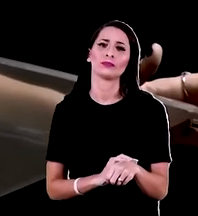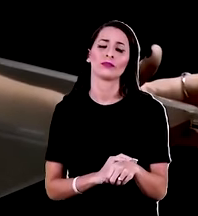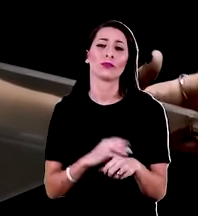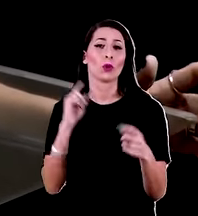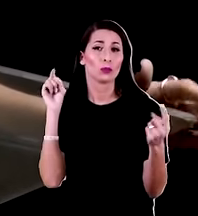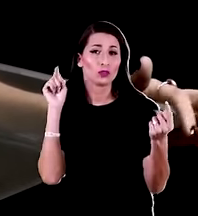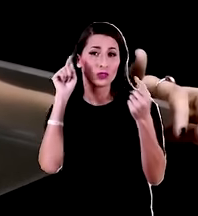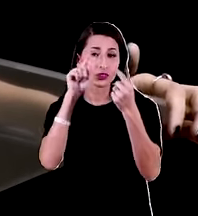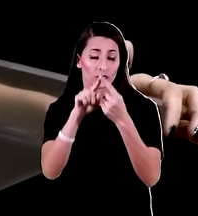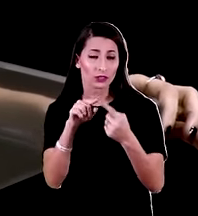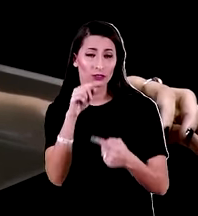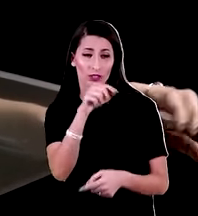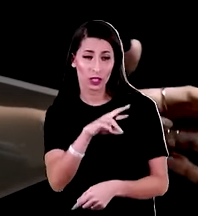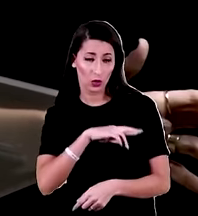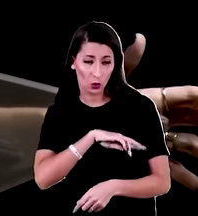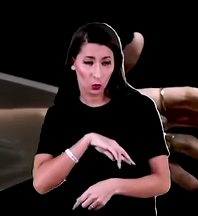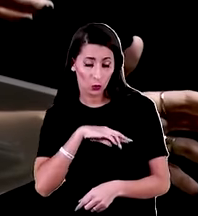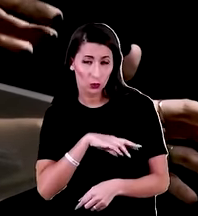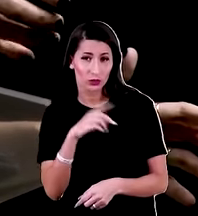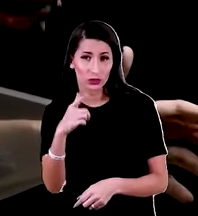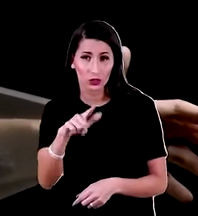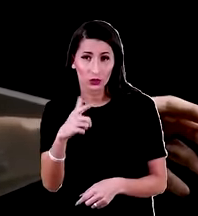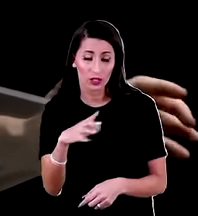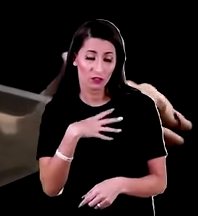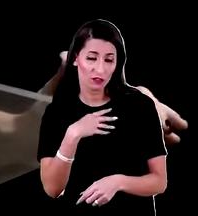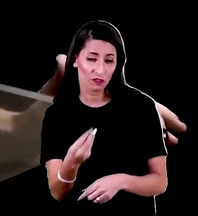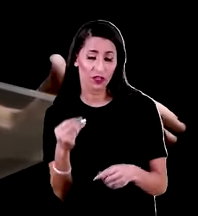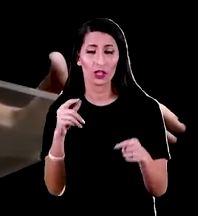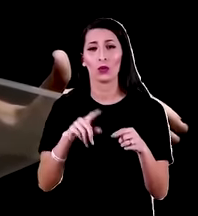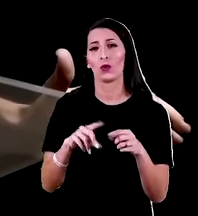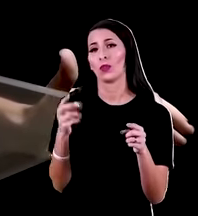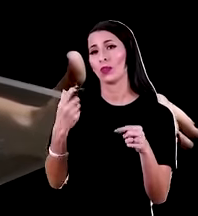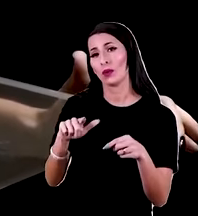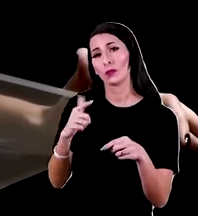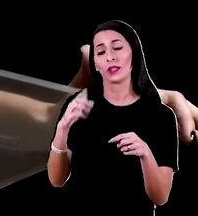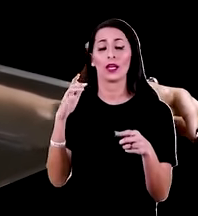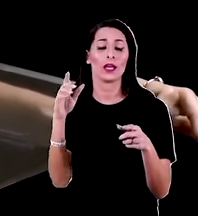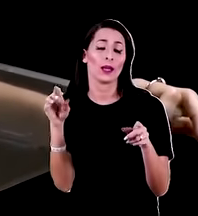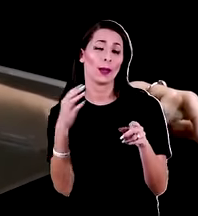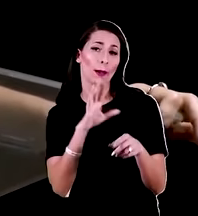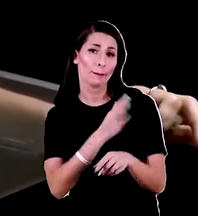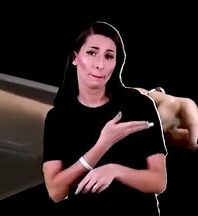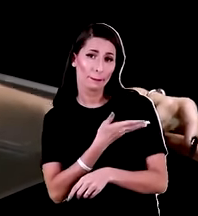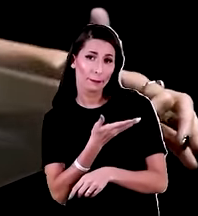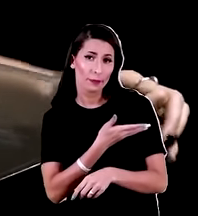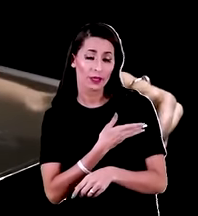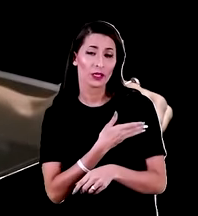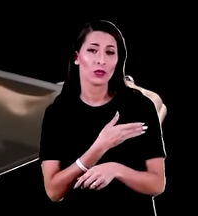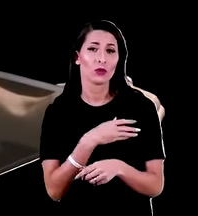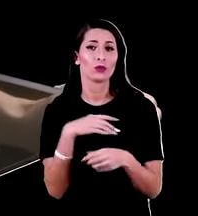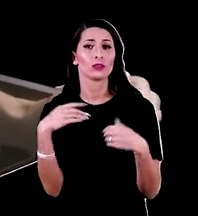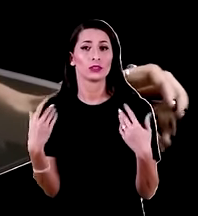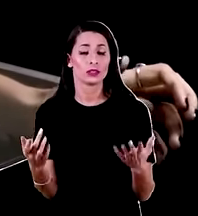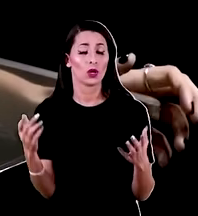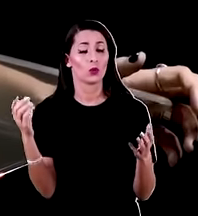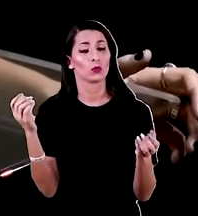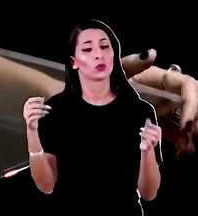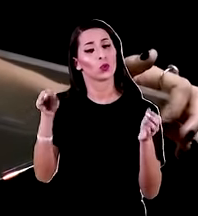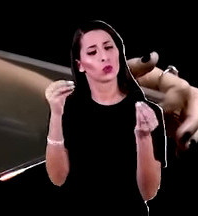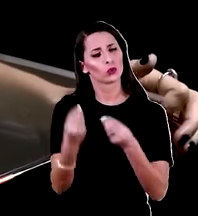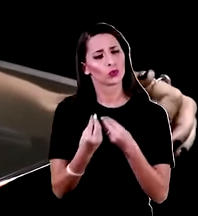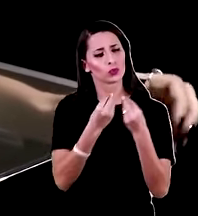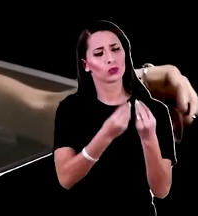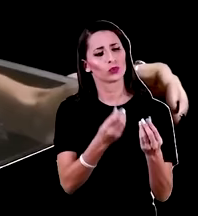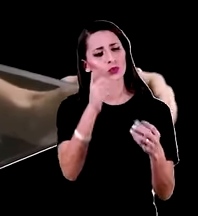filhos espantou Orfa e trouxe a presença de Ruth. Sabe por quê, gente? Porque quando a gente vai